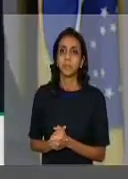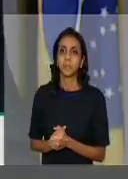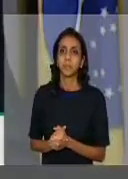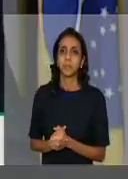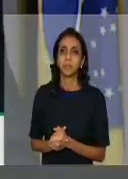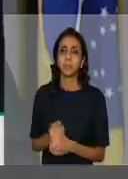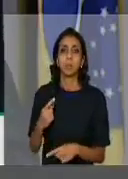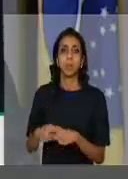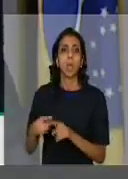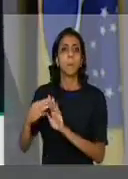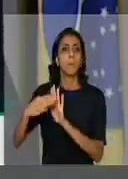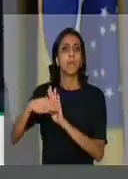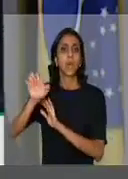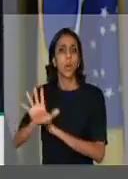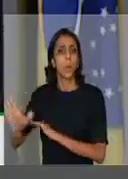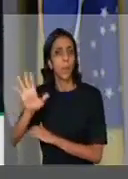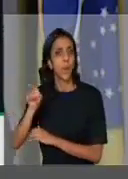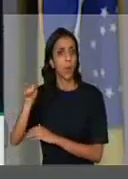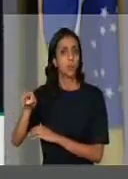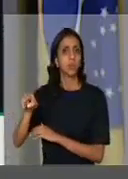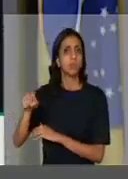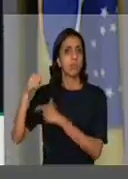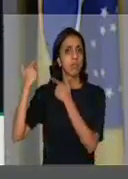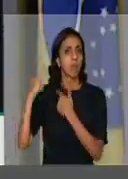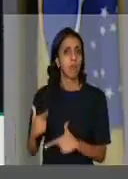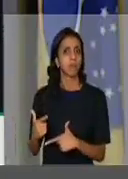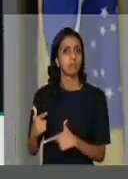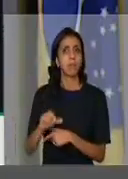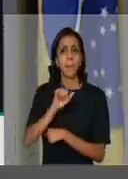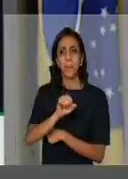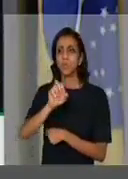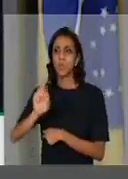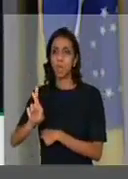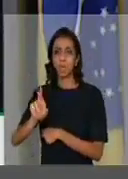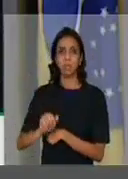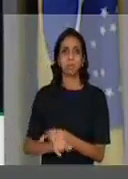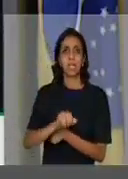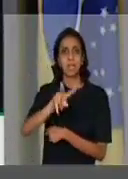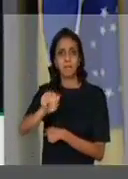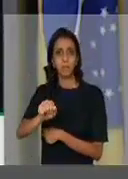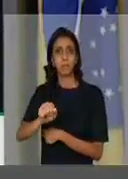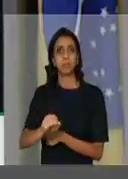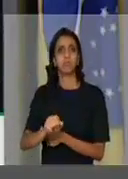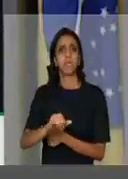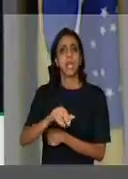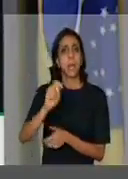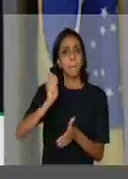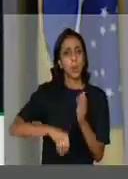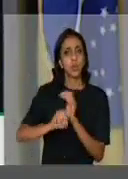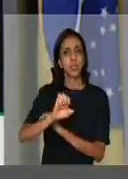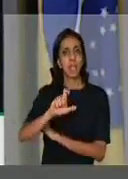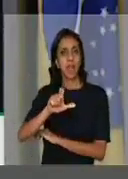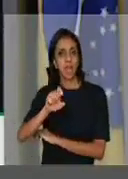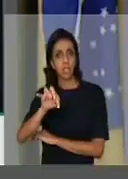modelo europeu clássico, imposto de renda, IVA, imposto